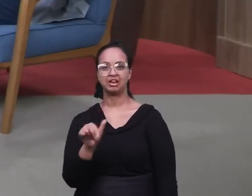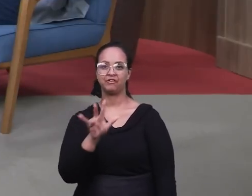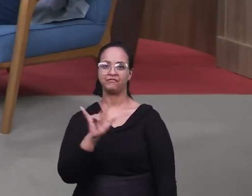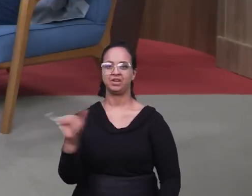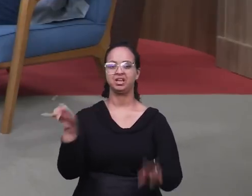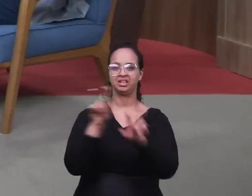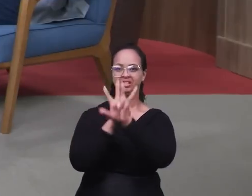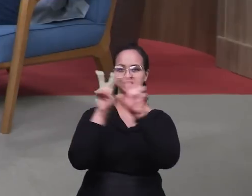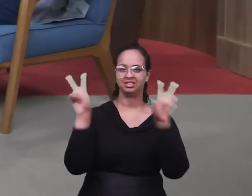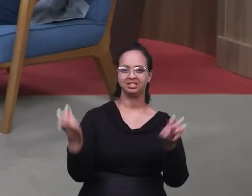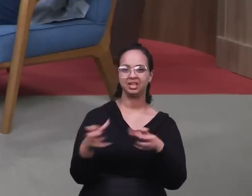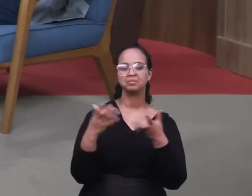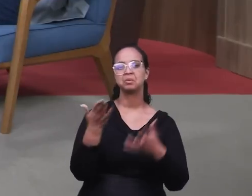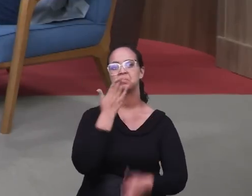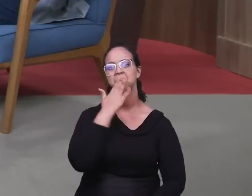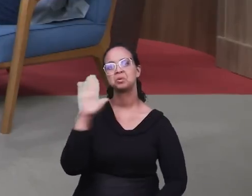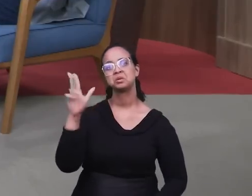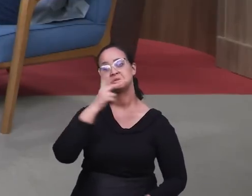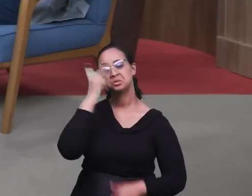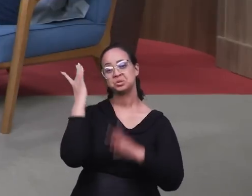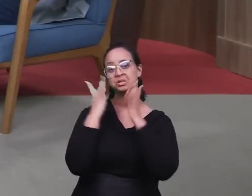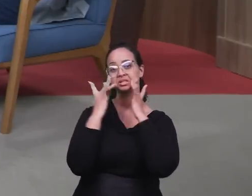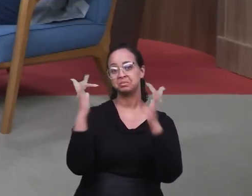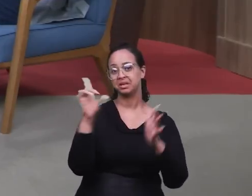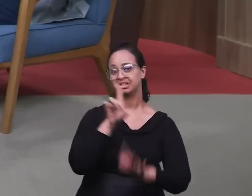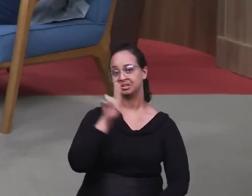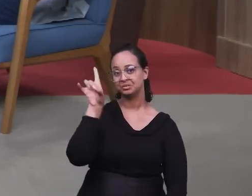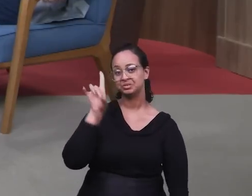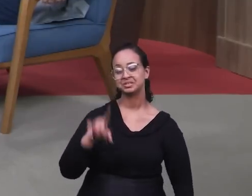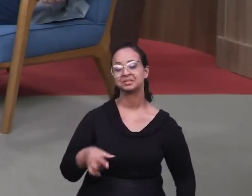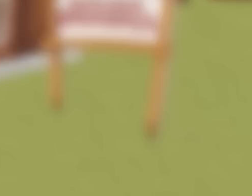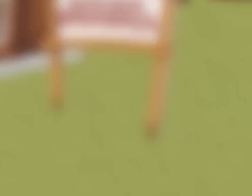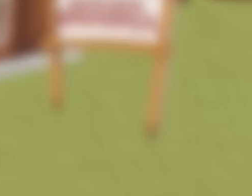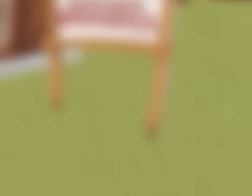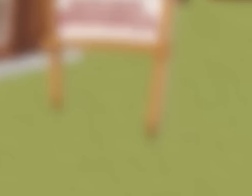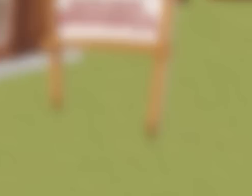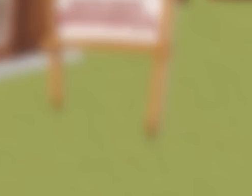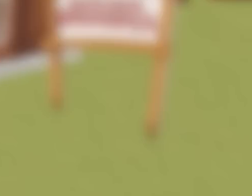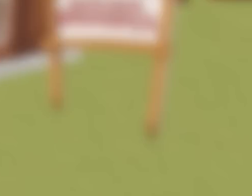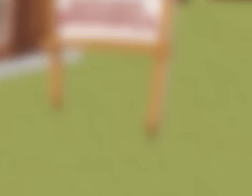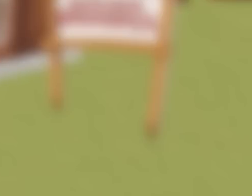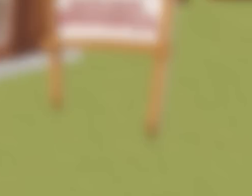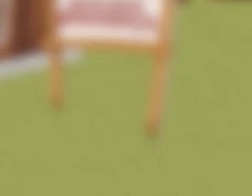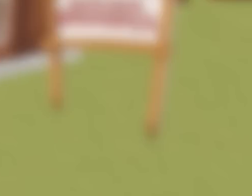Azuri falará sobre o tema A Promessa para os que temem a Deus.